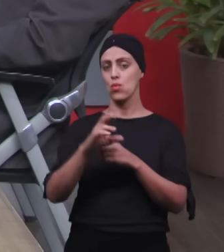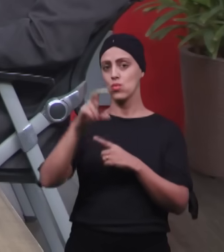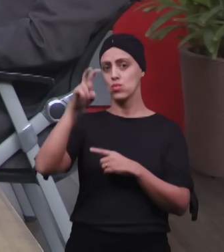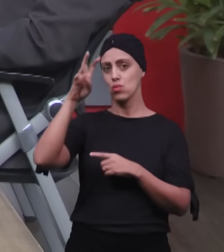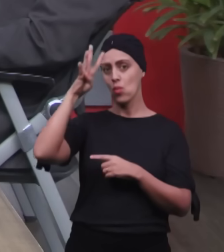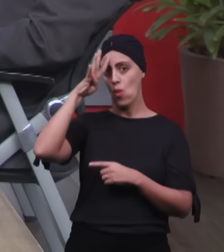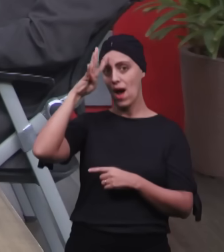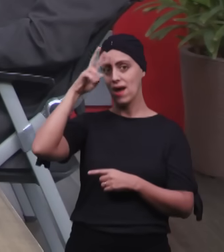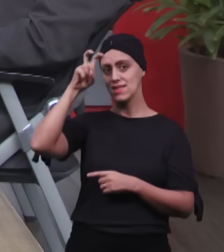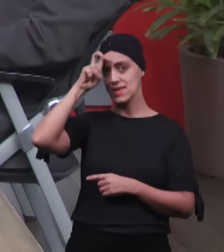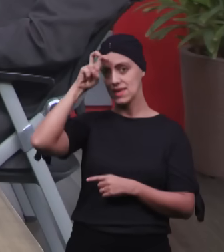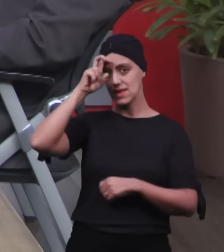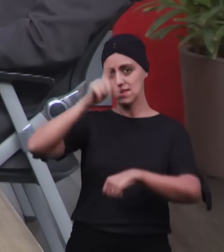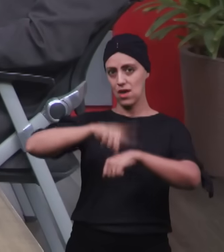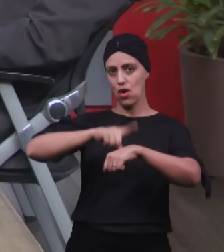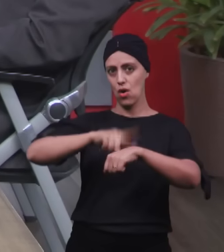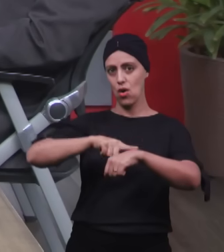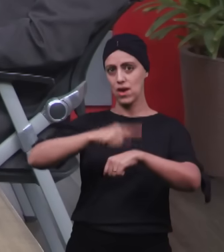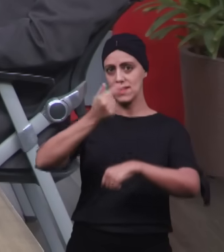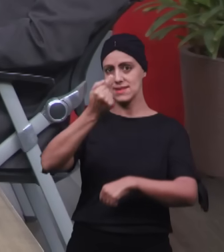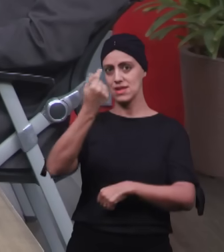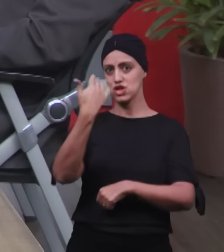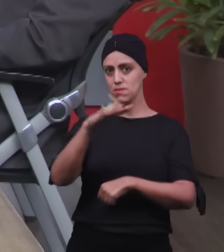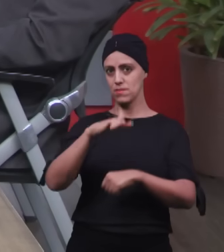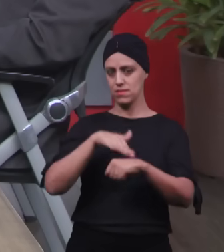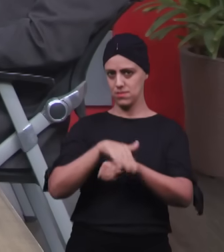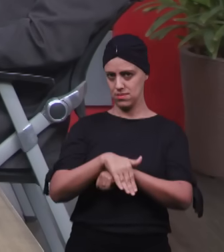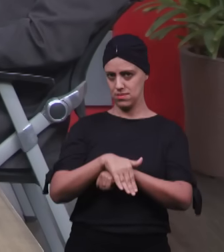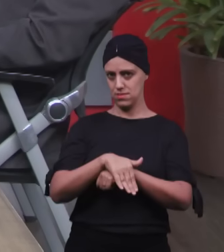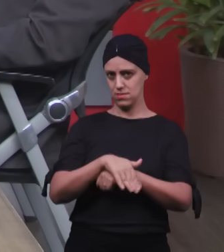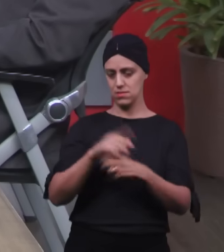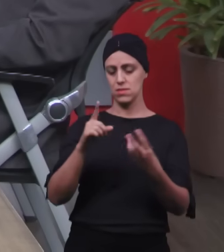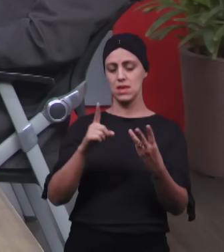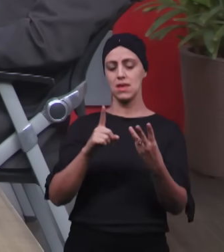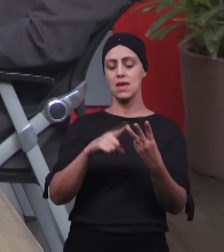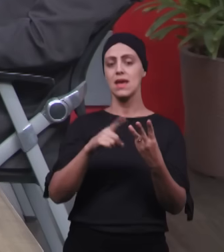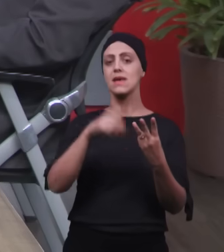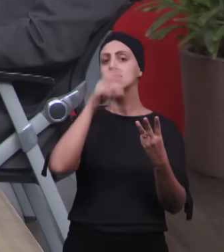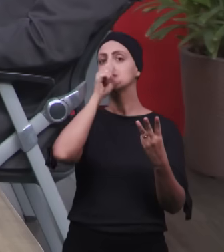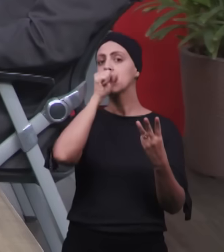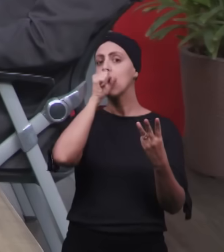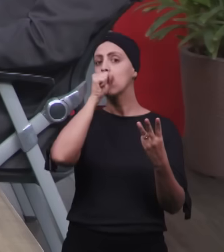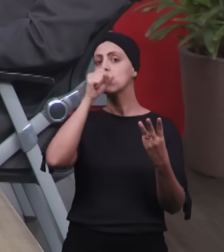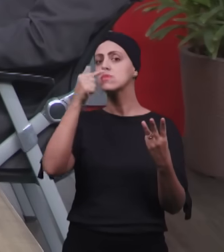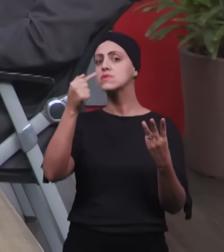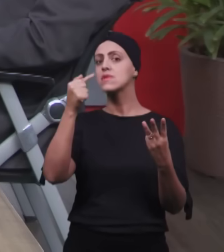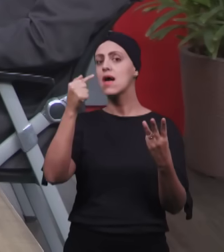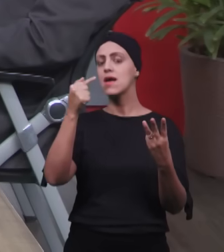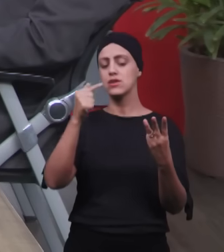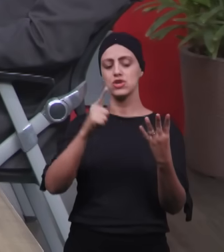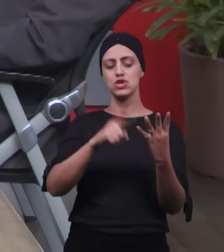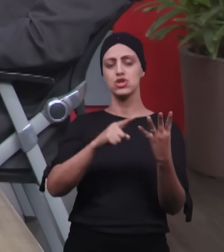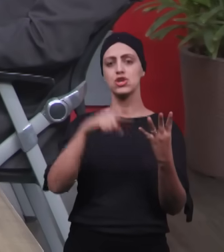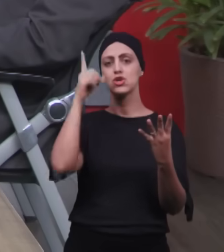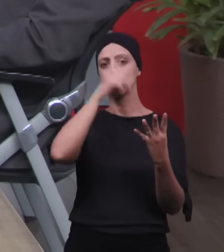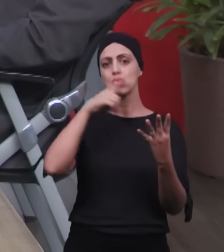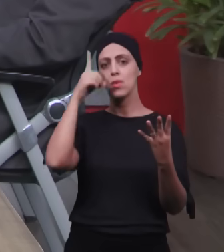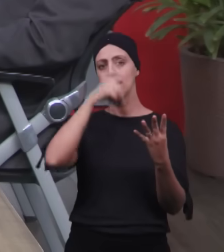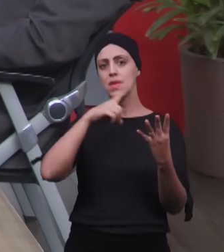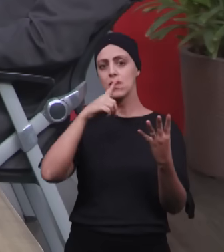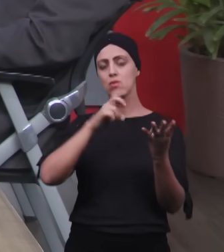As quartas e quinta-feira são as 19:30 sábado e domingo Sábado às 19 horas domingo